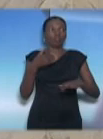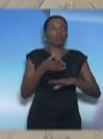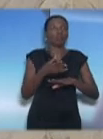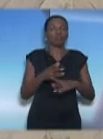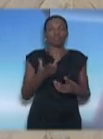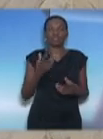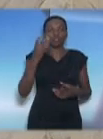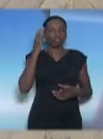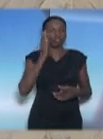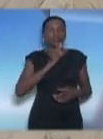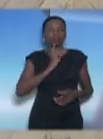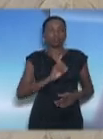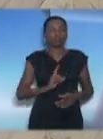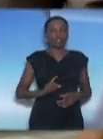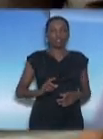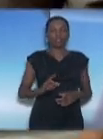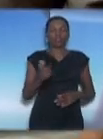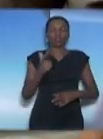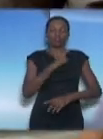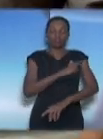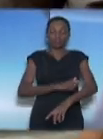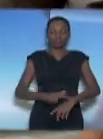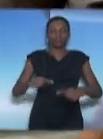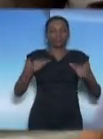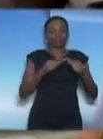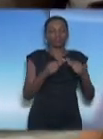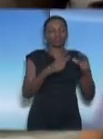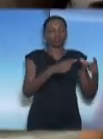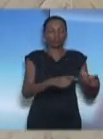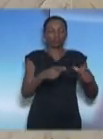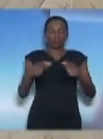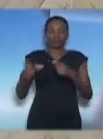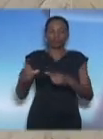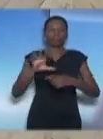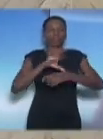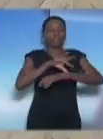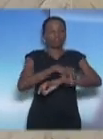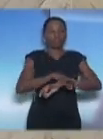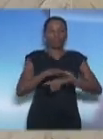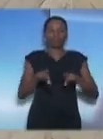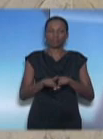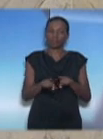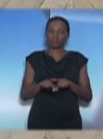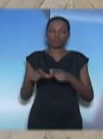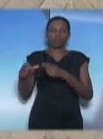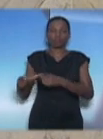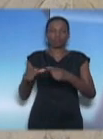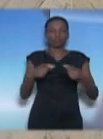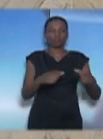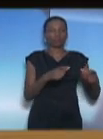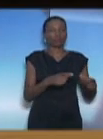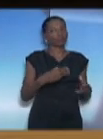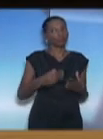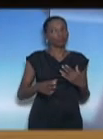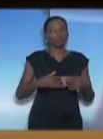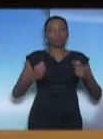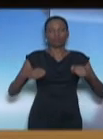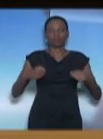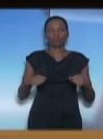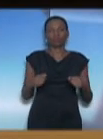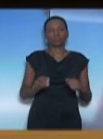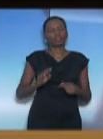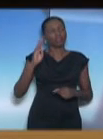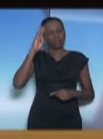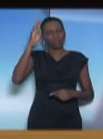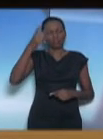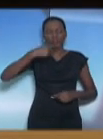a educação cabe em qualquer lugar, a segurança cabe em qualquer lugar, e principalmente para nós que estamos hoje aqui numa função legislativa,